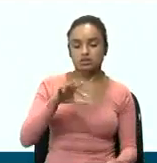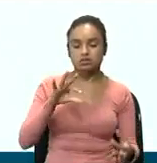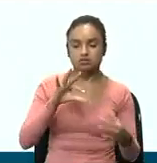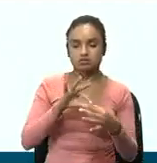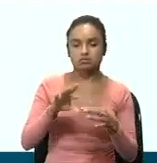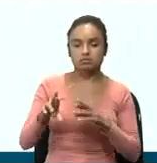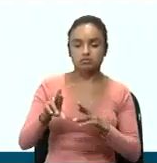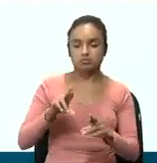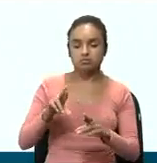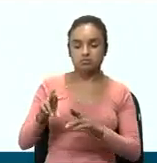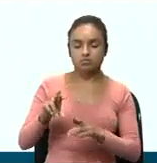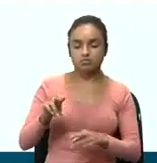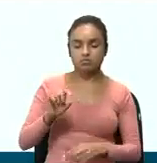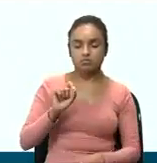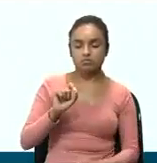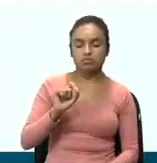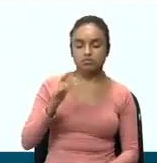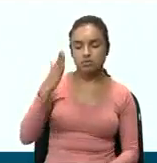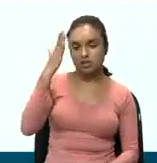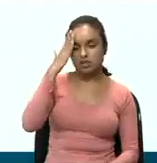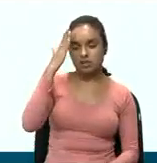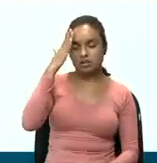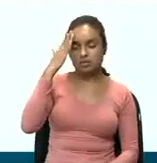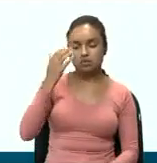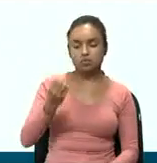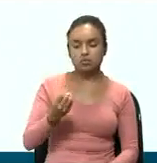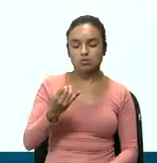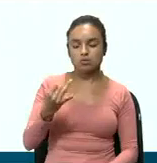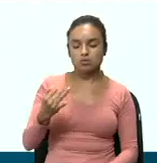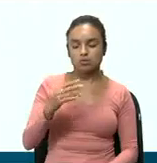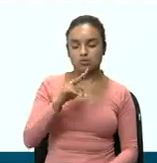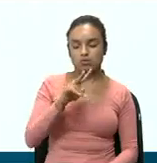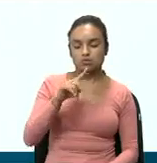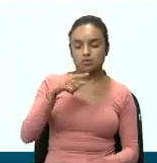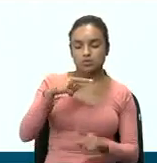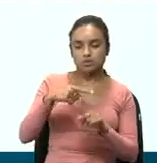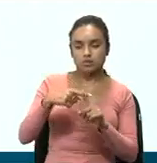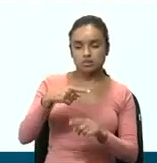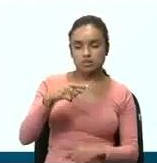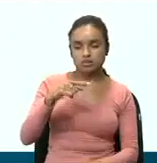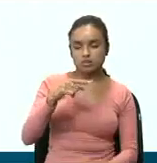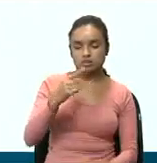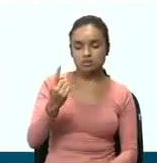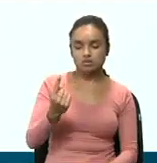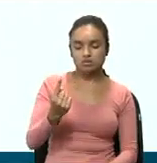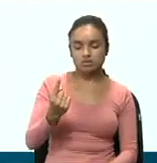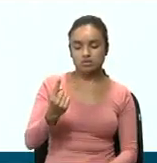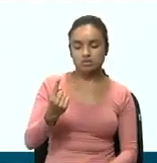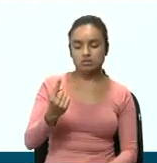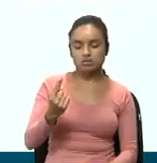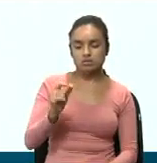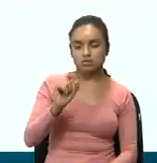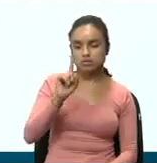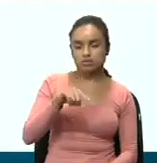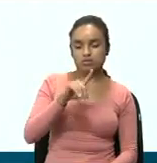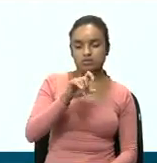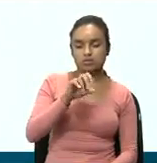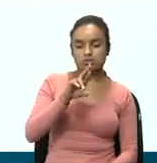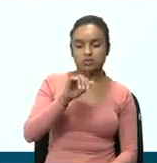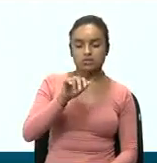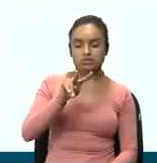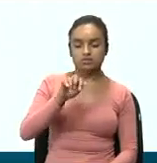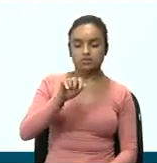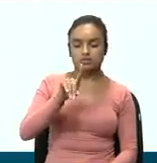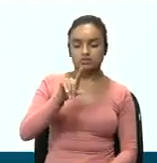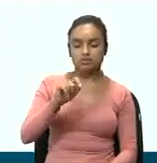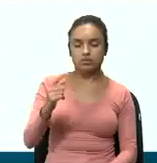igual a quanto? 2n mais 1, a derivada de 2n vai ser 2 e a derivada de 1 vai ser 0.